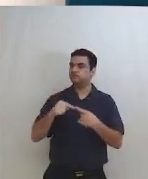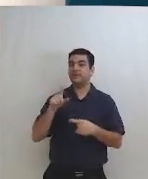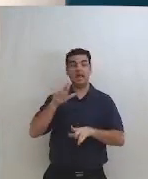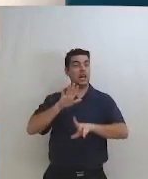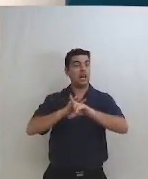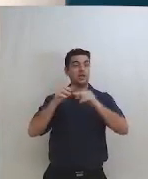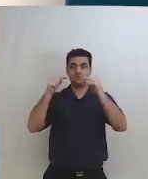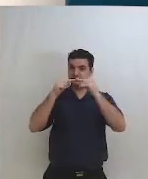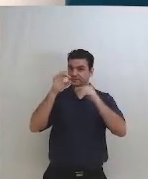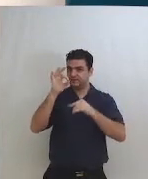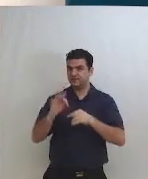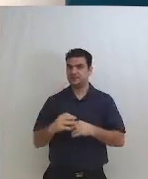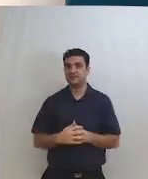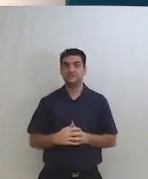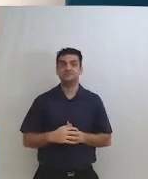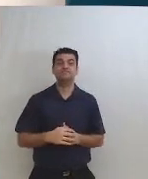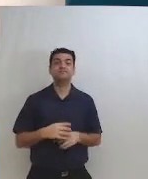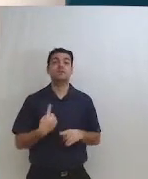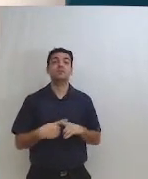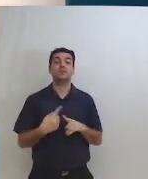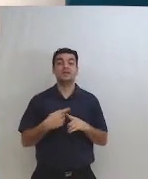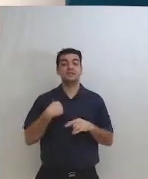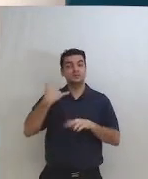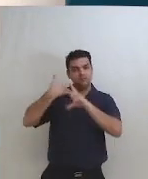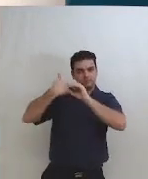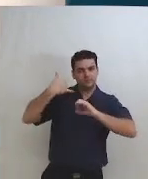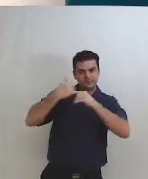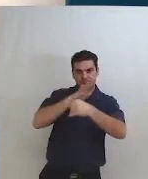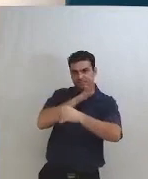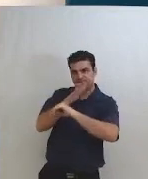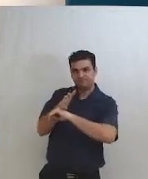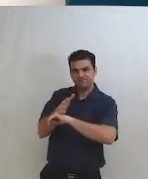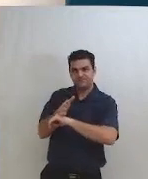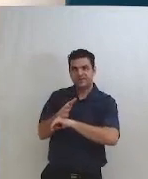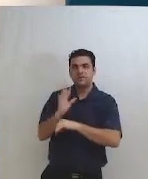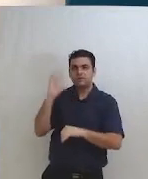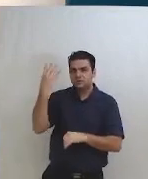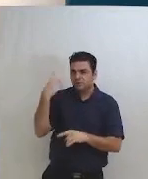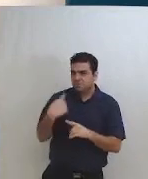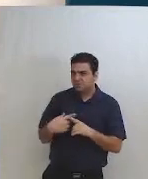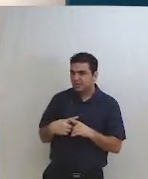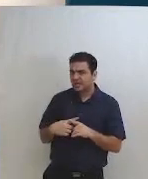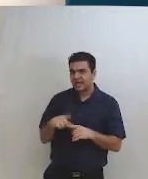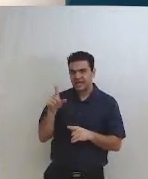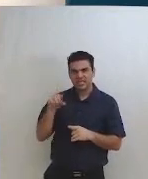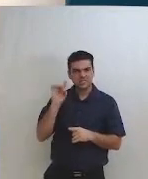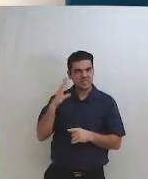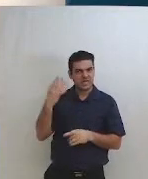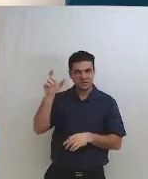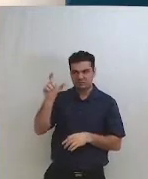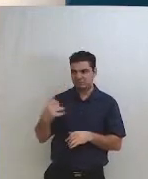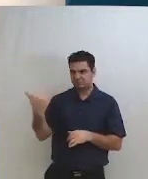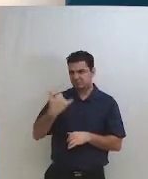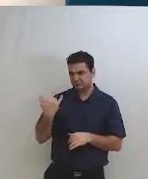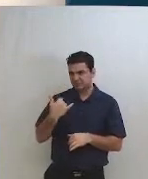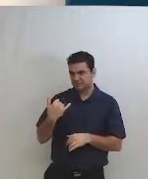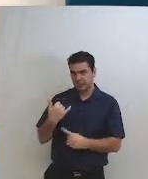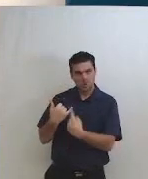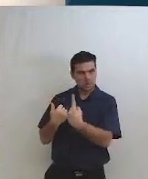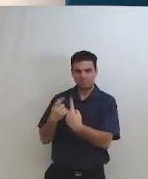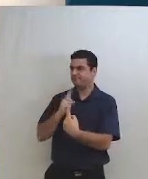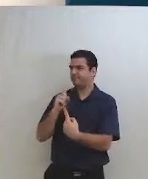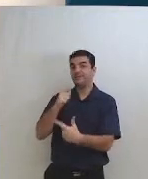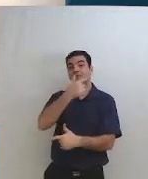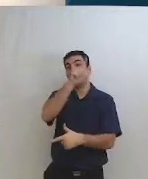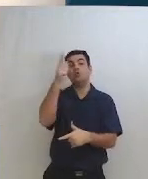o requerimento de quebra do sigilo telefônico do paciente não ocorreu com base exclusivamente nas informações transmitidas pelo chamado informante confidencial,